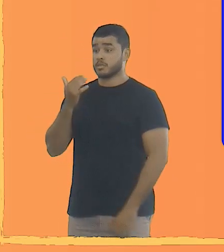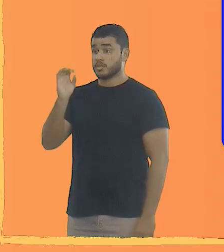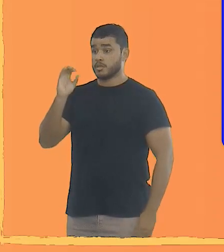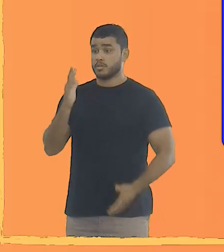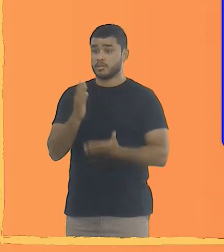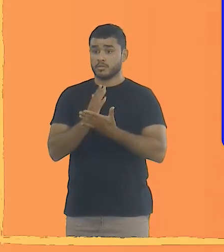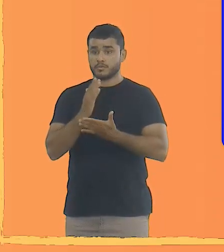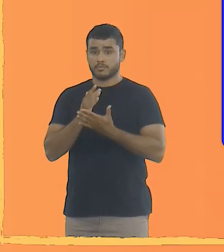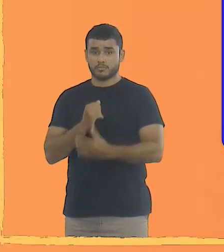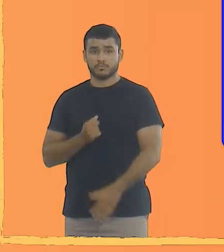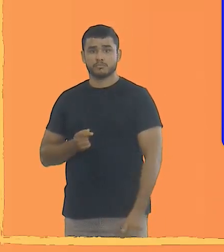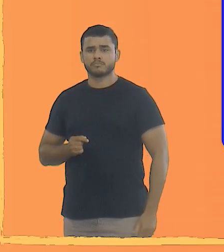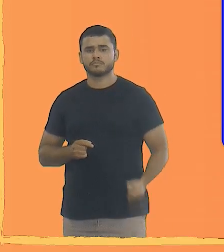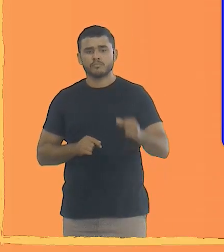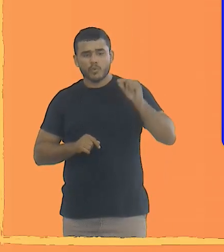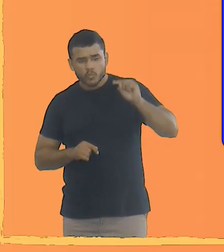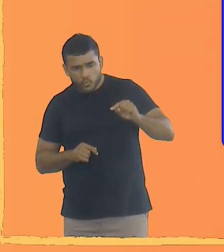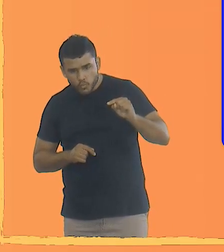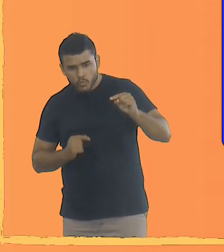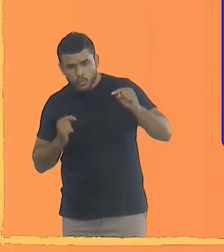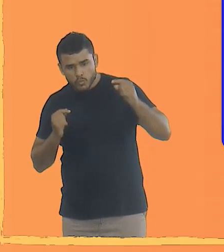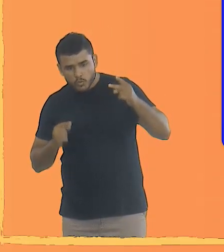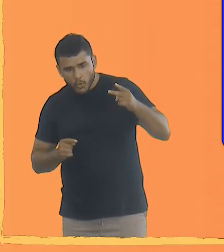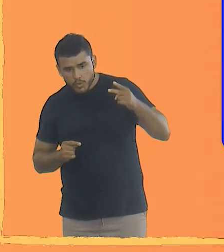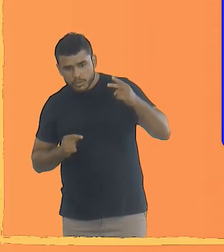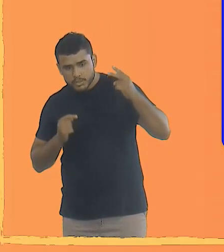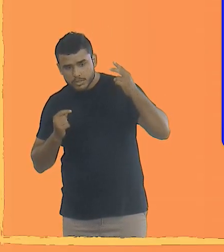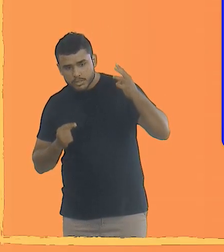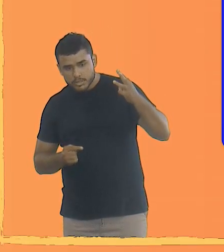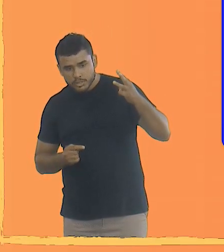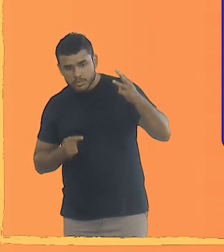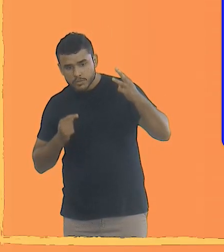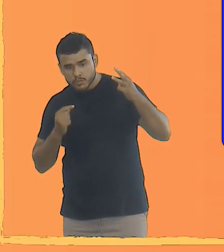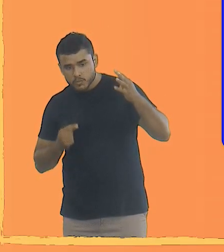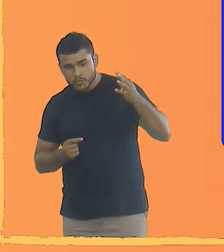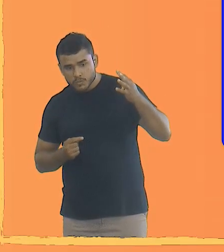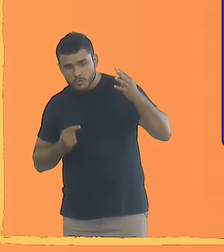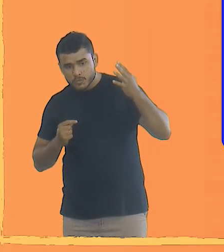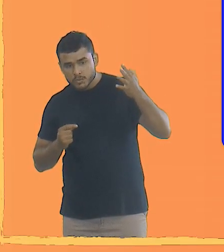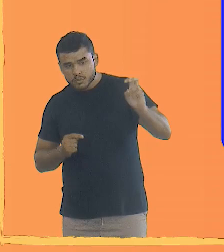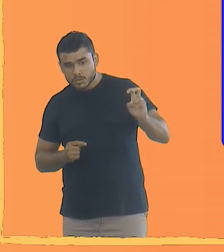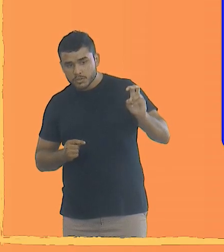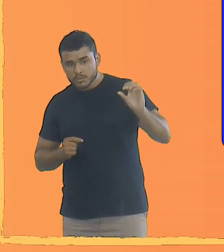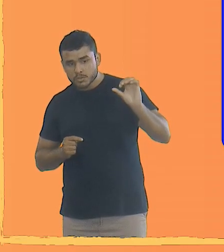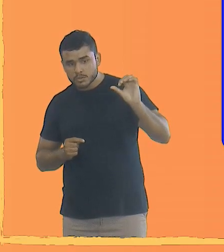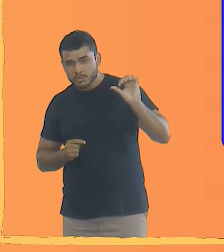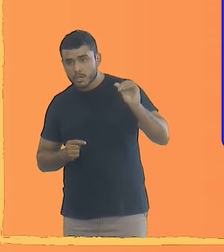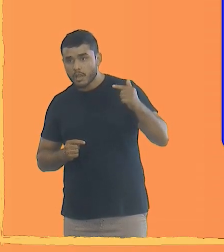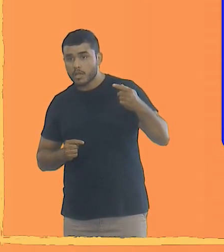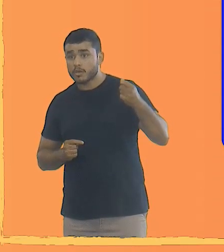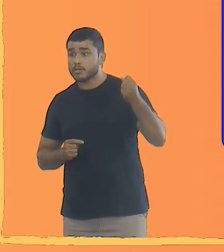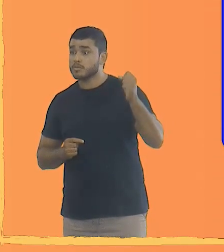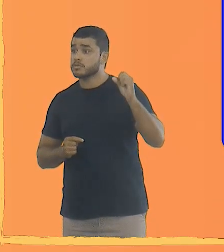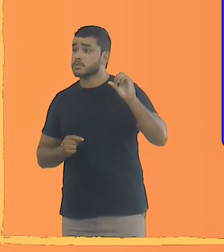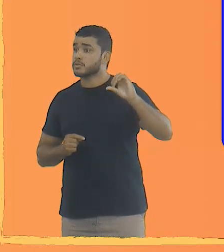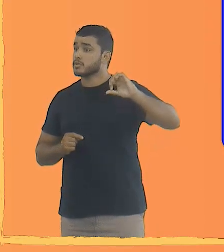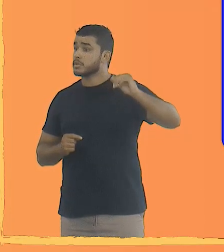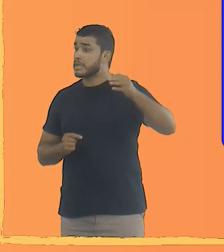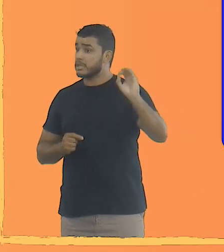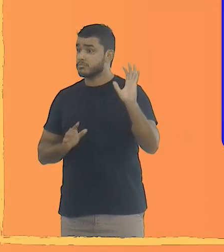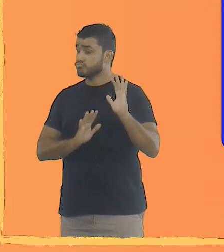gente contou? A gente saiu contando de um por um, né? Vou fazer agora uma outra pergunta. Se eu chegasse para vocês e perguntasse assim,